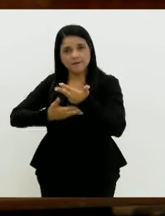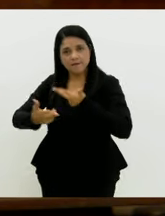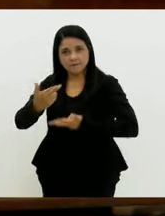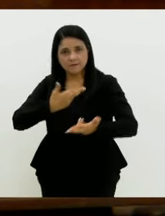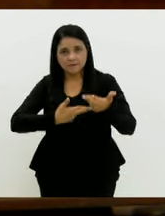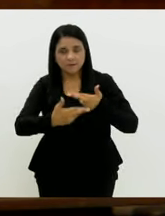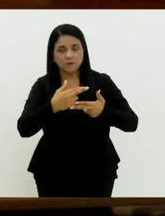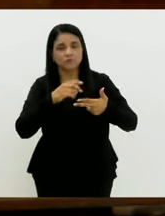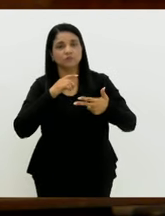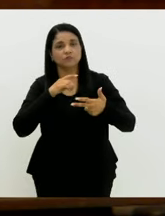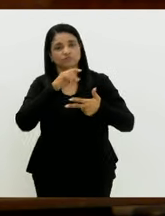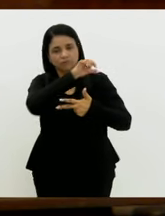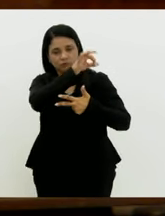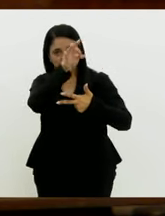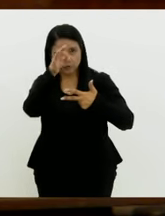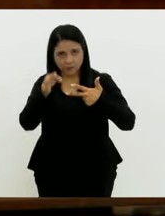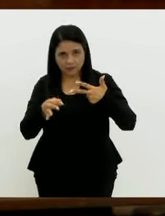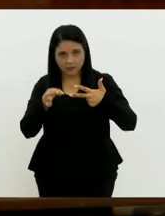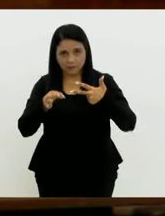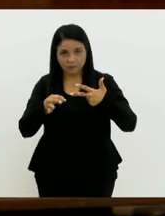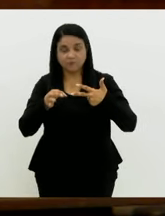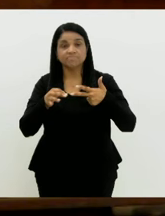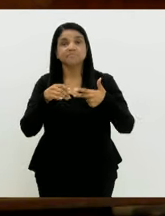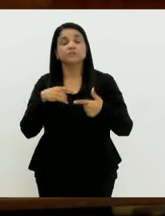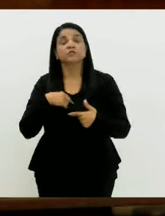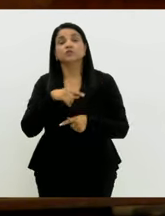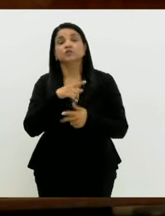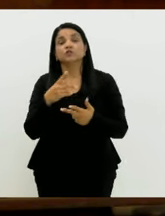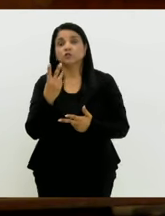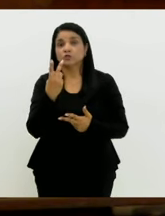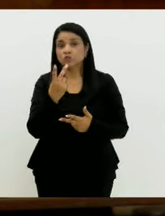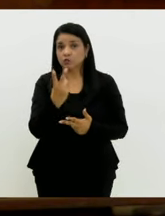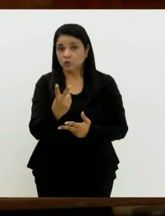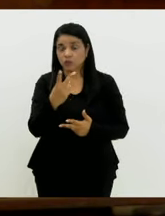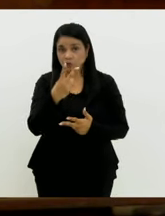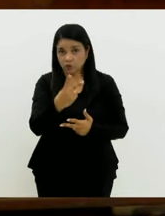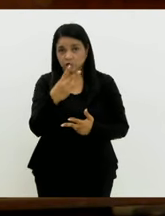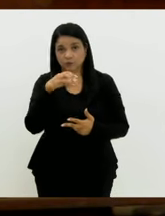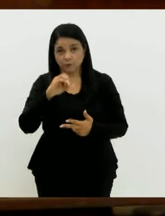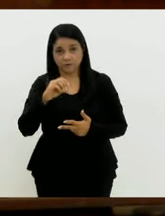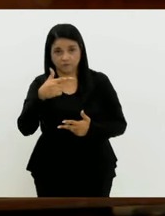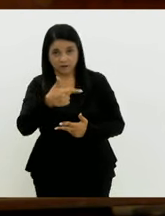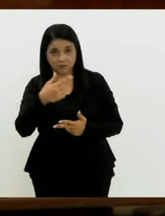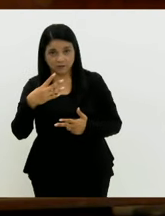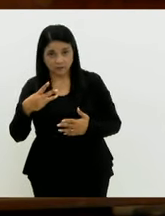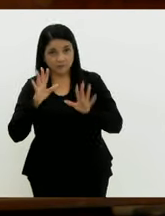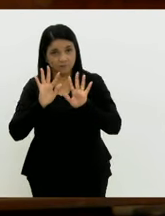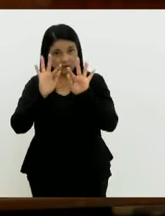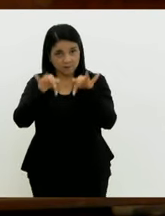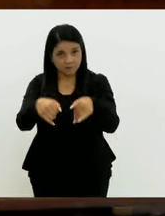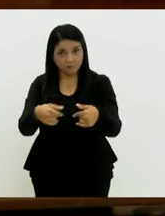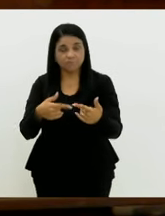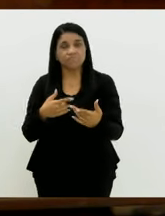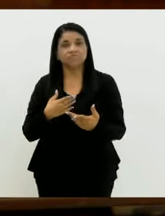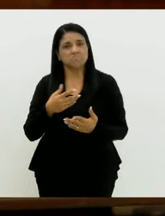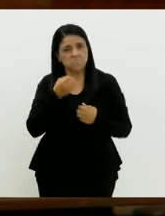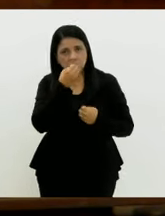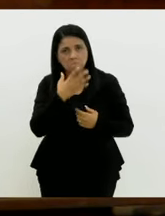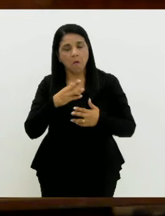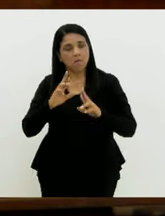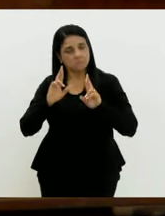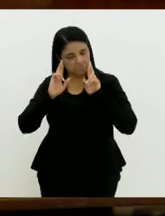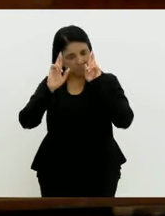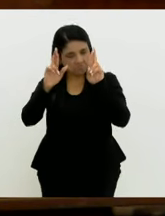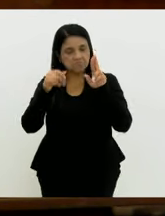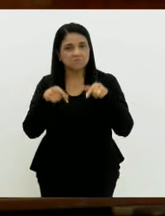poderes. Terminamos 2023 com grandes feitos para o Rio de Janeiro e os cidadãos fluminenses, mas